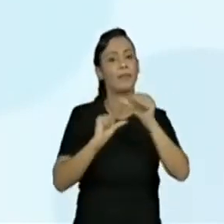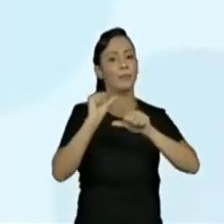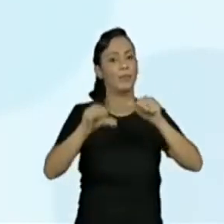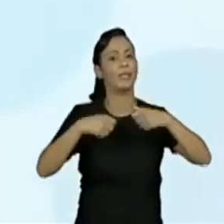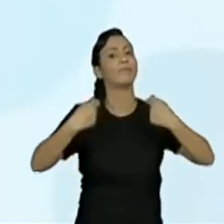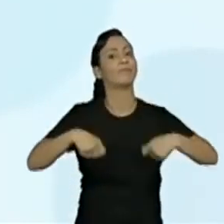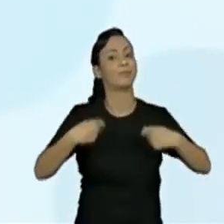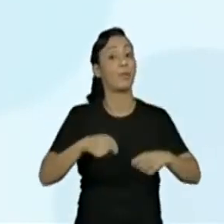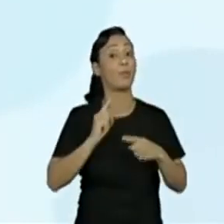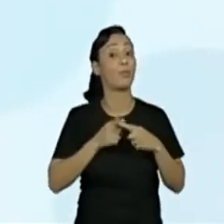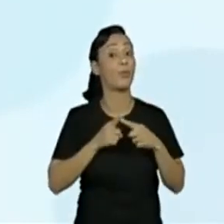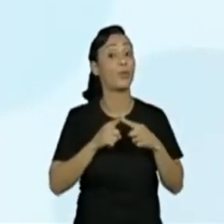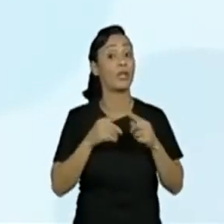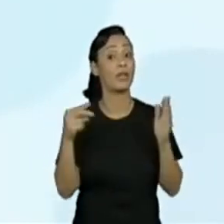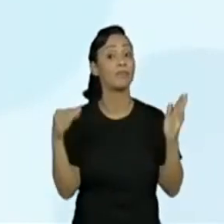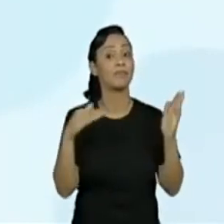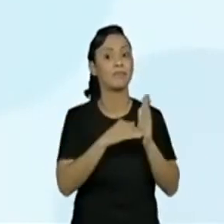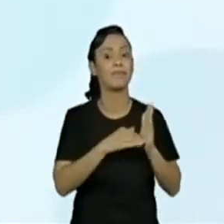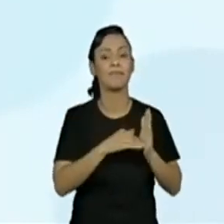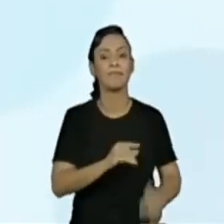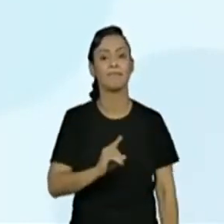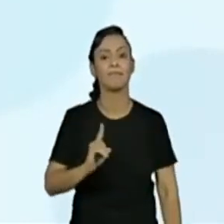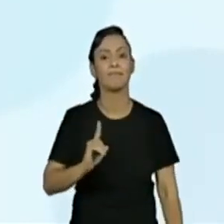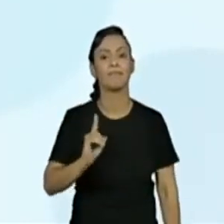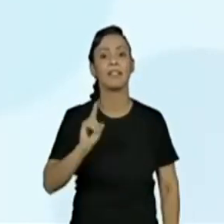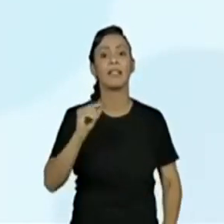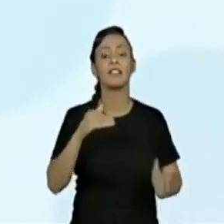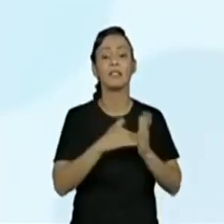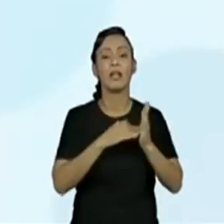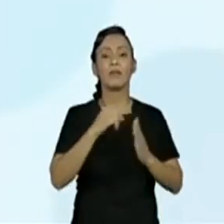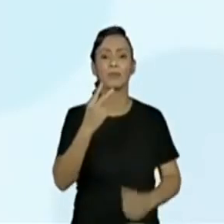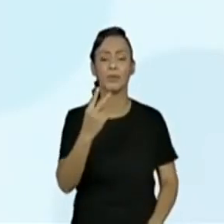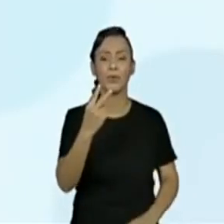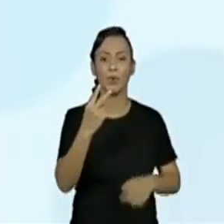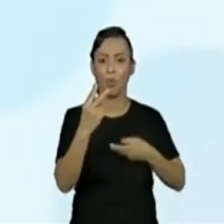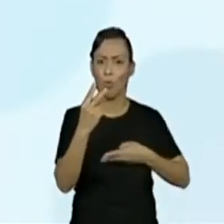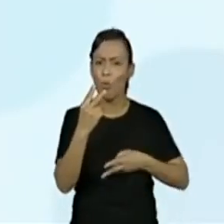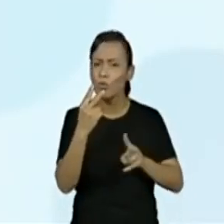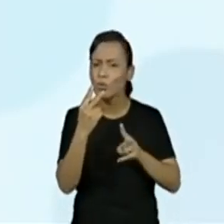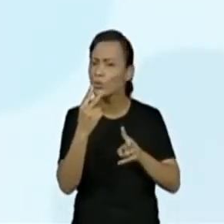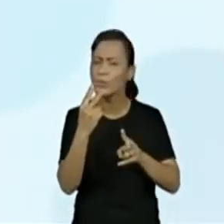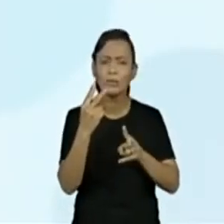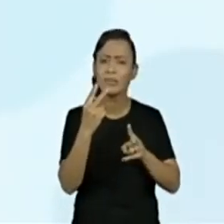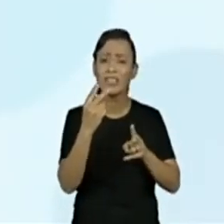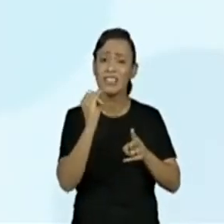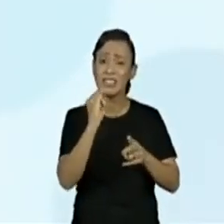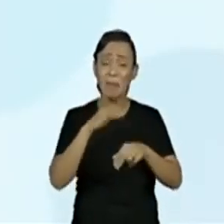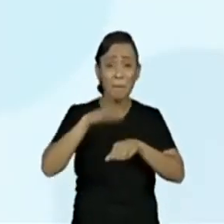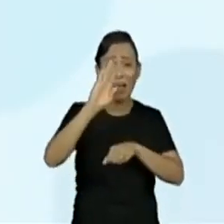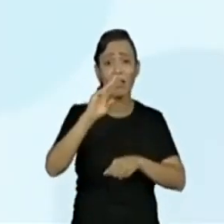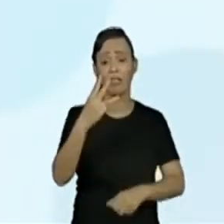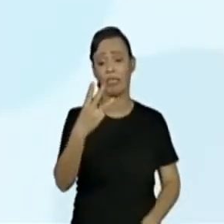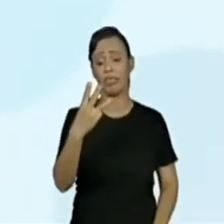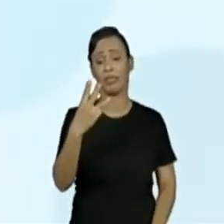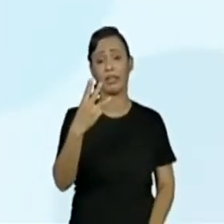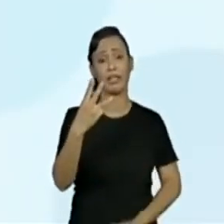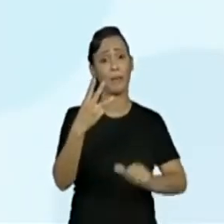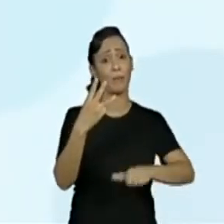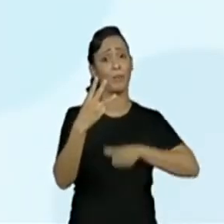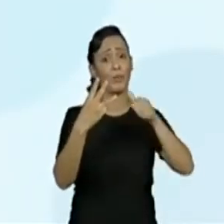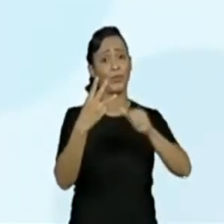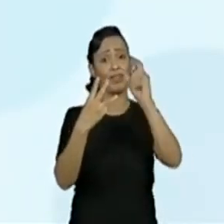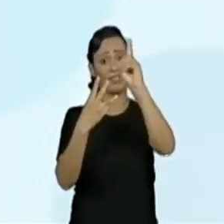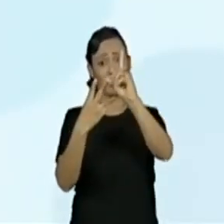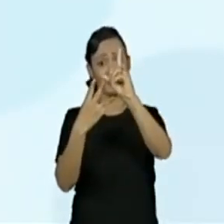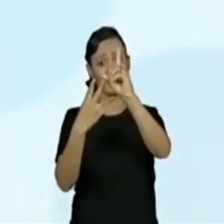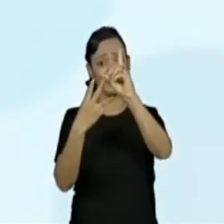que até aqui nós estamos na dezena do 20, não é? E só mudou aí. Agora mais 3 casas apenas, pessoal. Ó, já estão